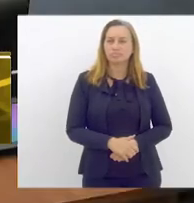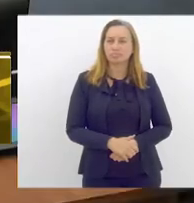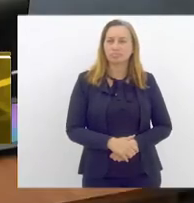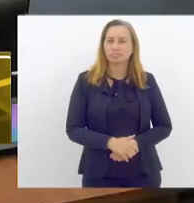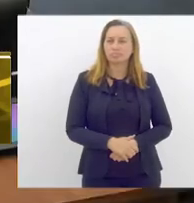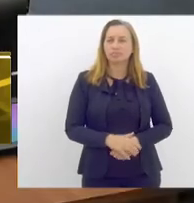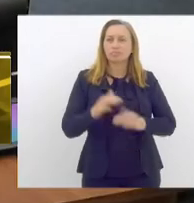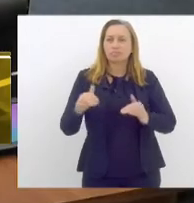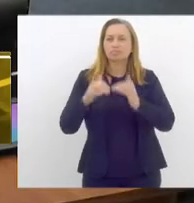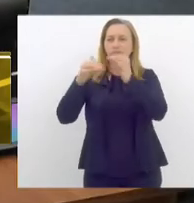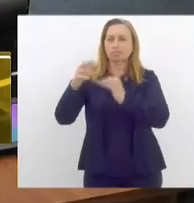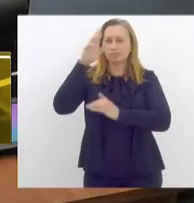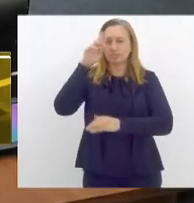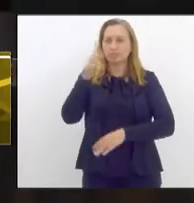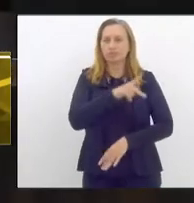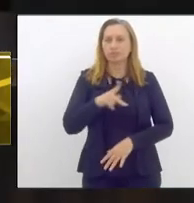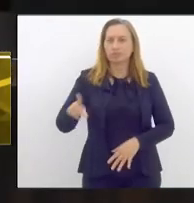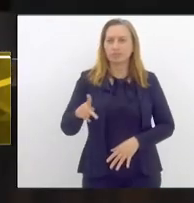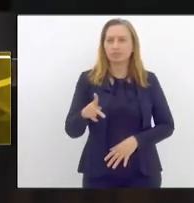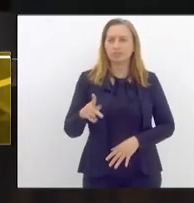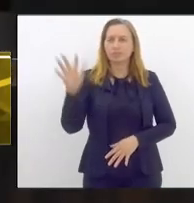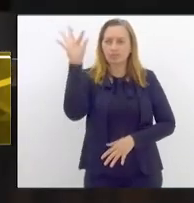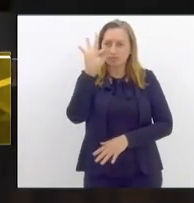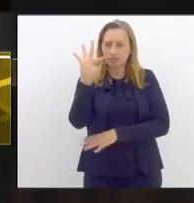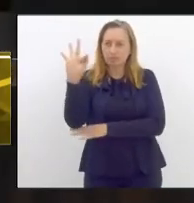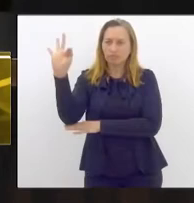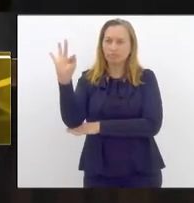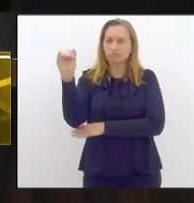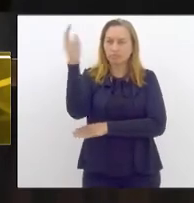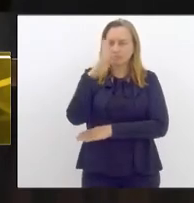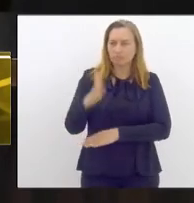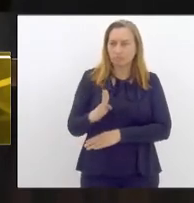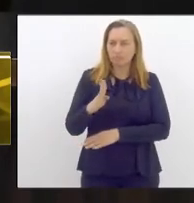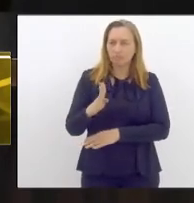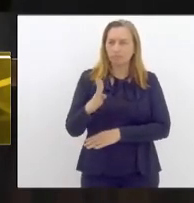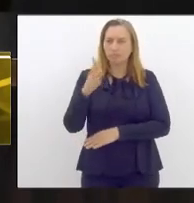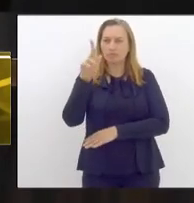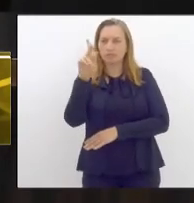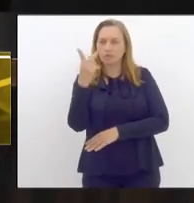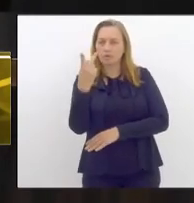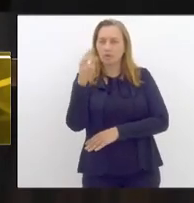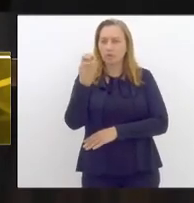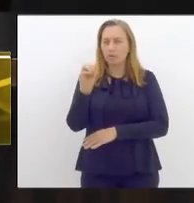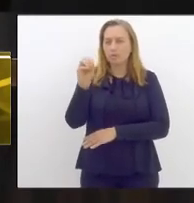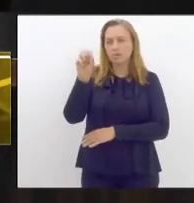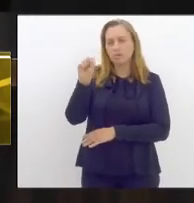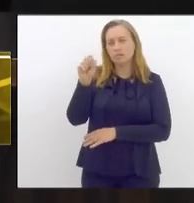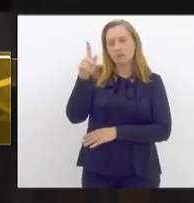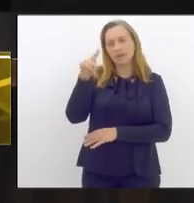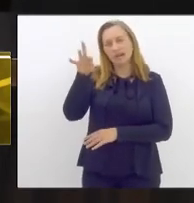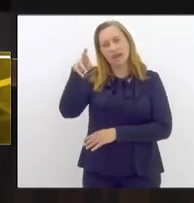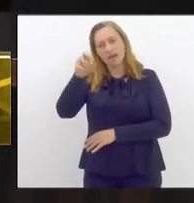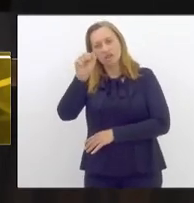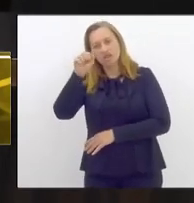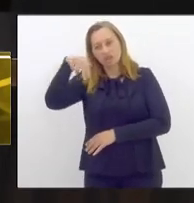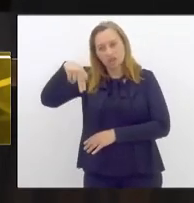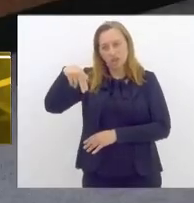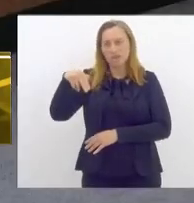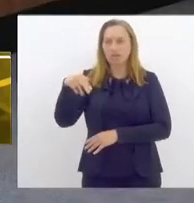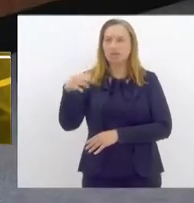os Santíssimo senhor presidente da Federação Brasileira de hospedagem e alimentação Dr Alexandre